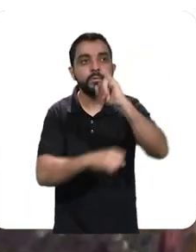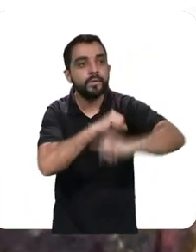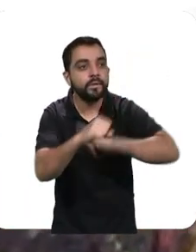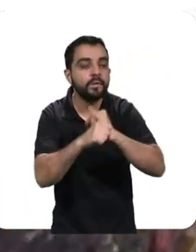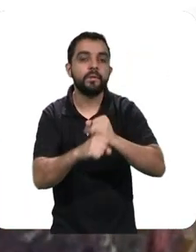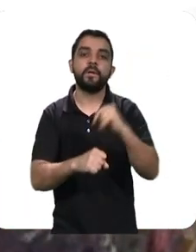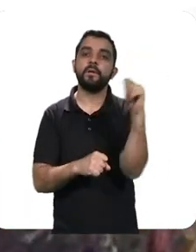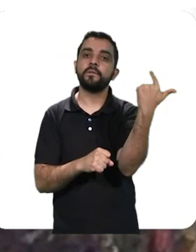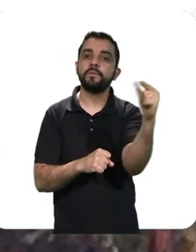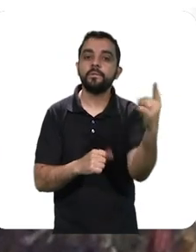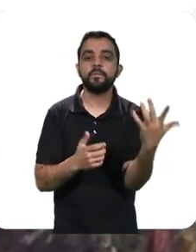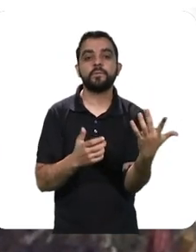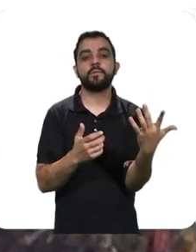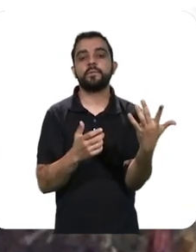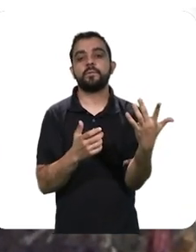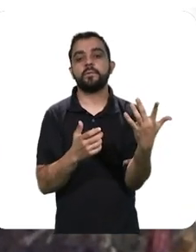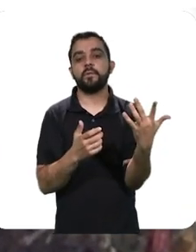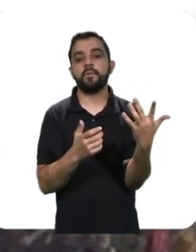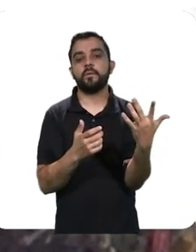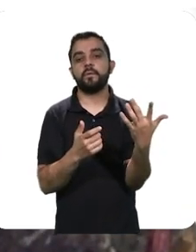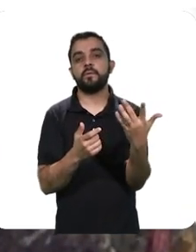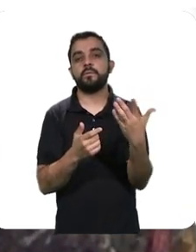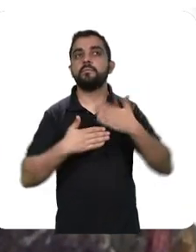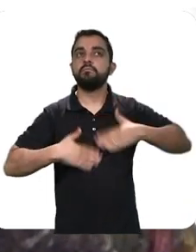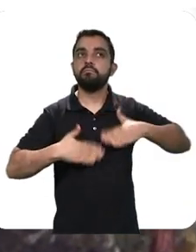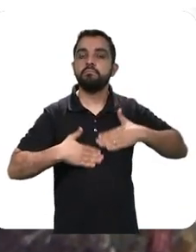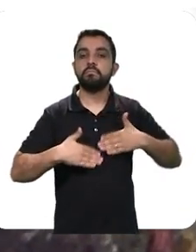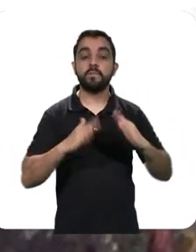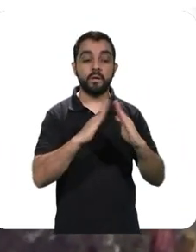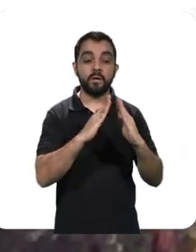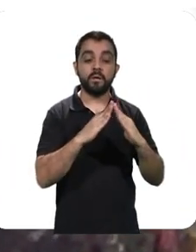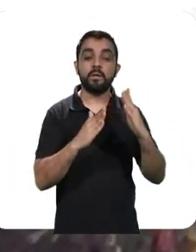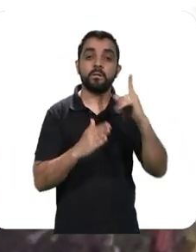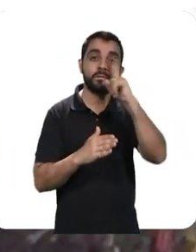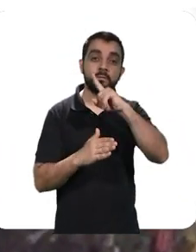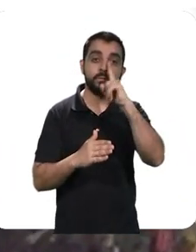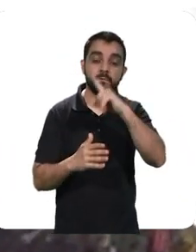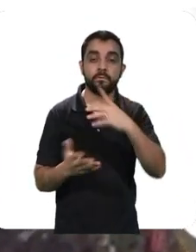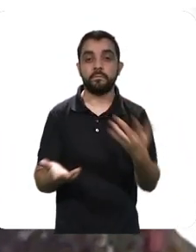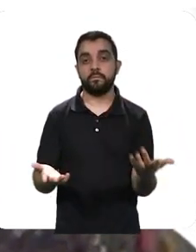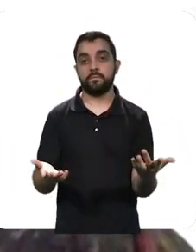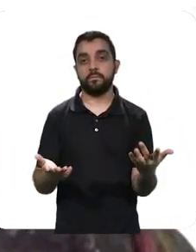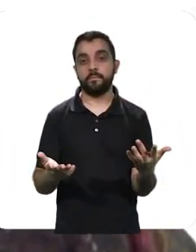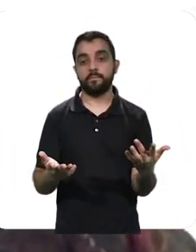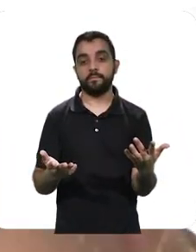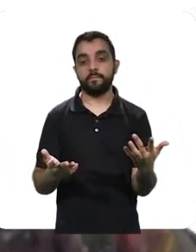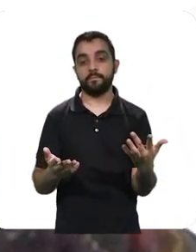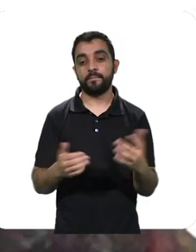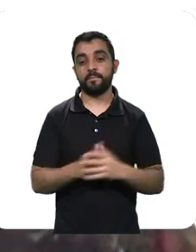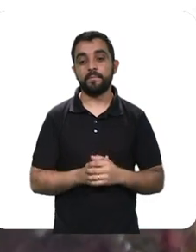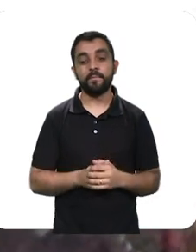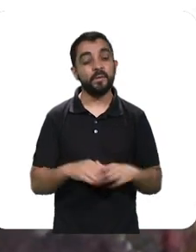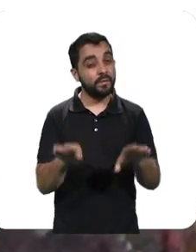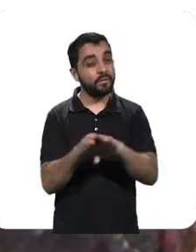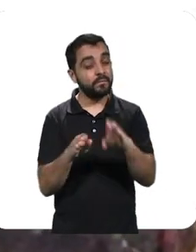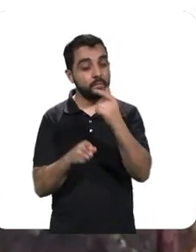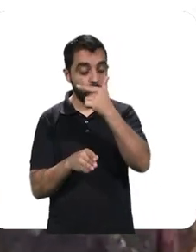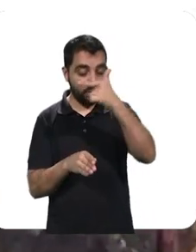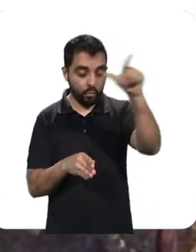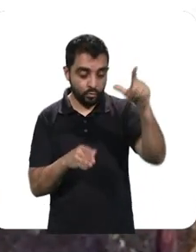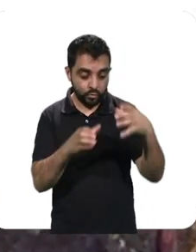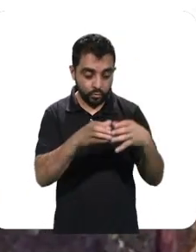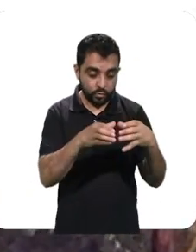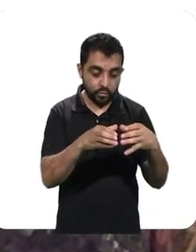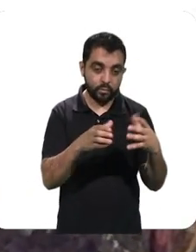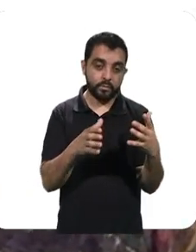acesso a esses recursos, que infelizmente no Brasil é muito grande. E a gente tem um